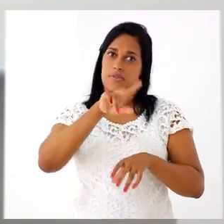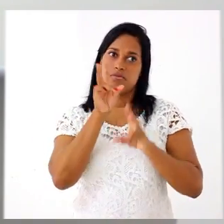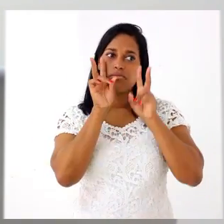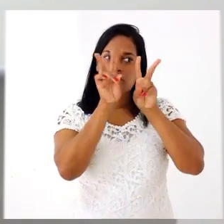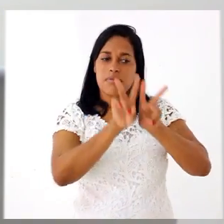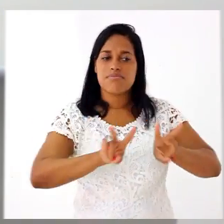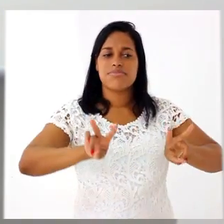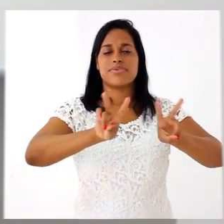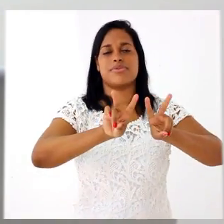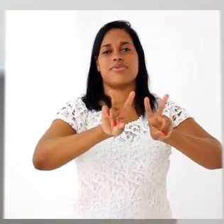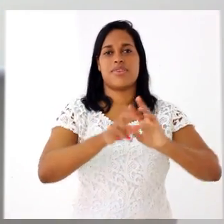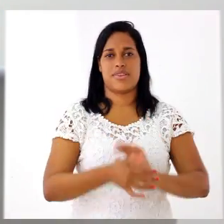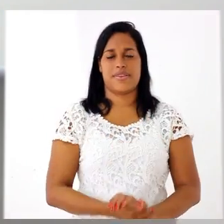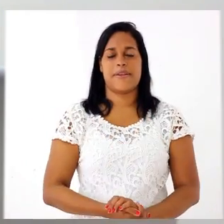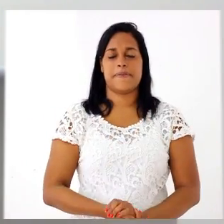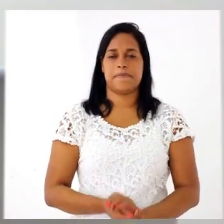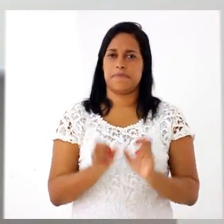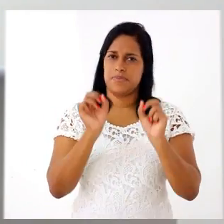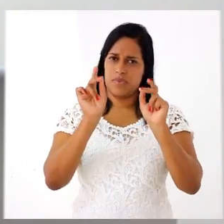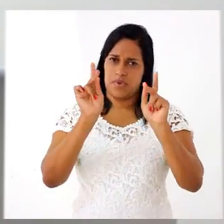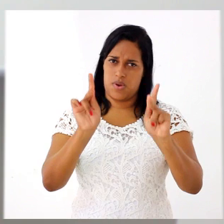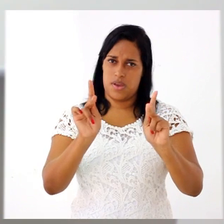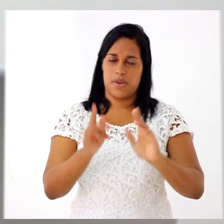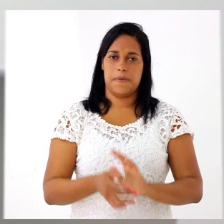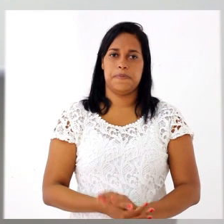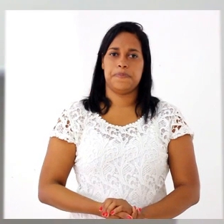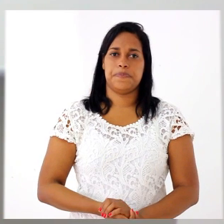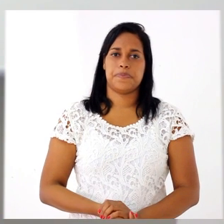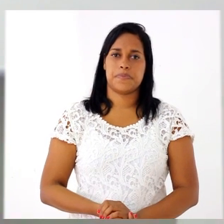visualizando. Ok?